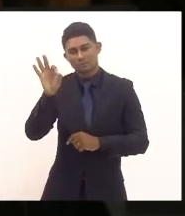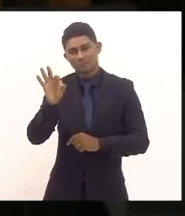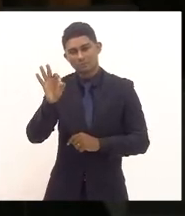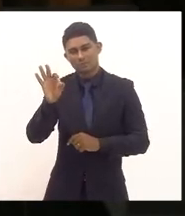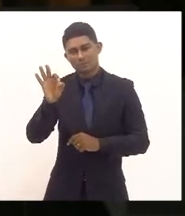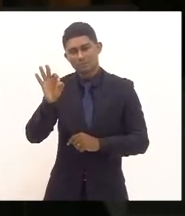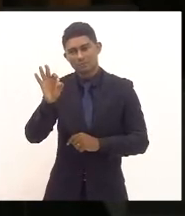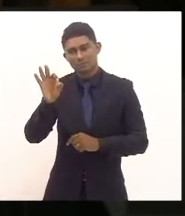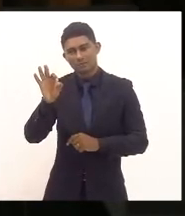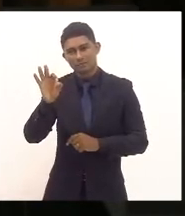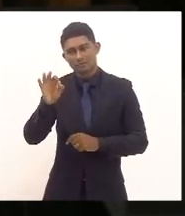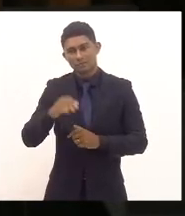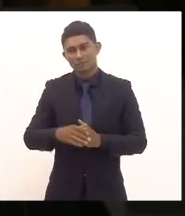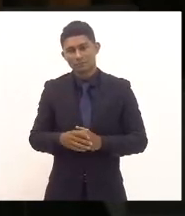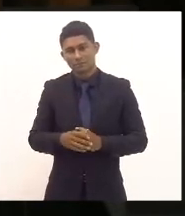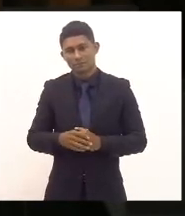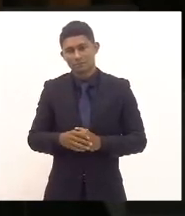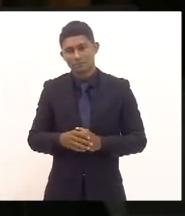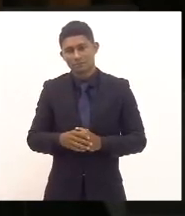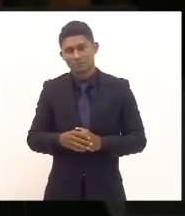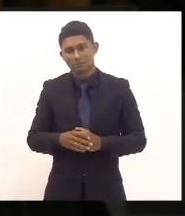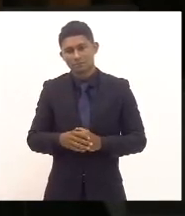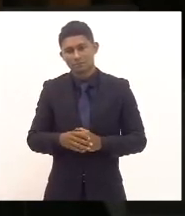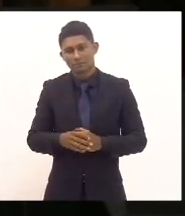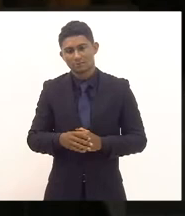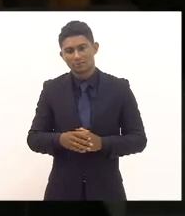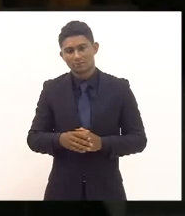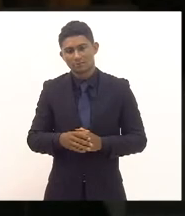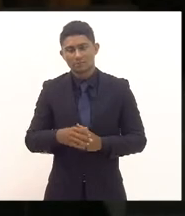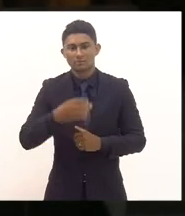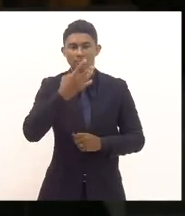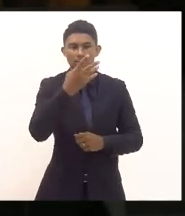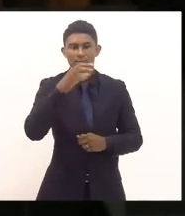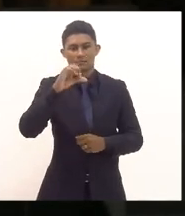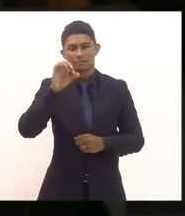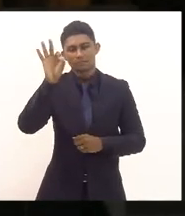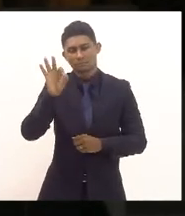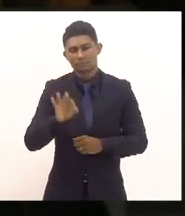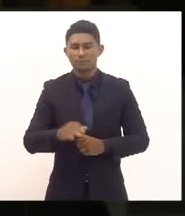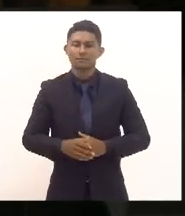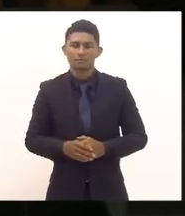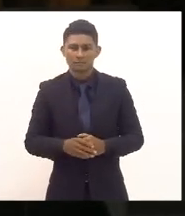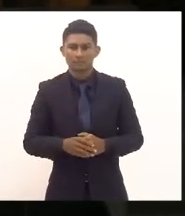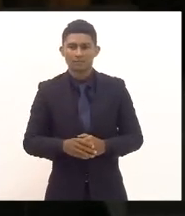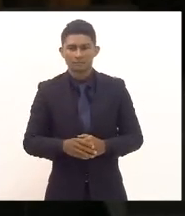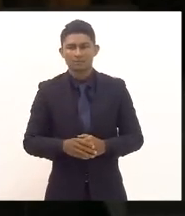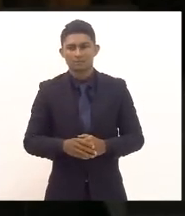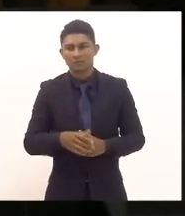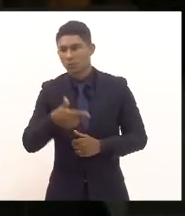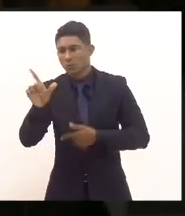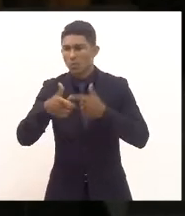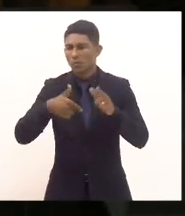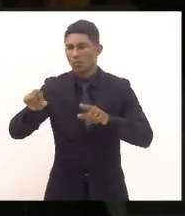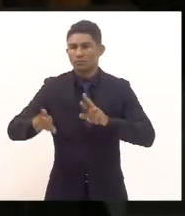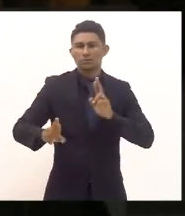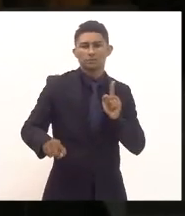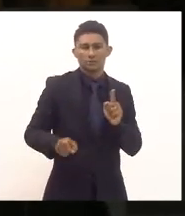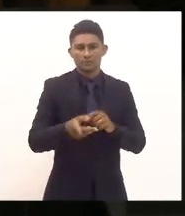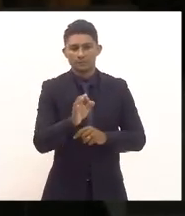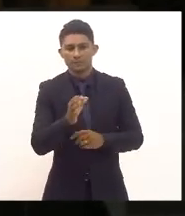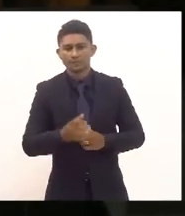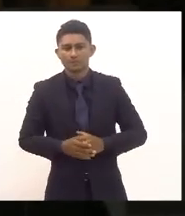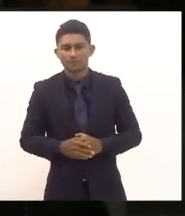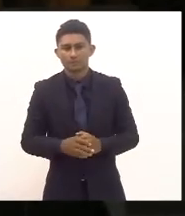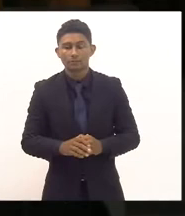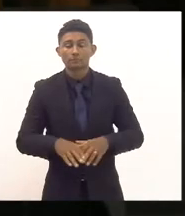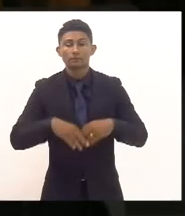6 e 9 Tube 49 por cento a diferença dos outros então